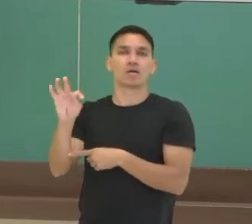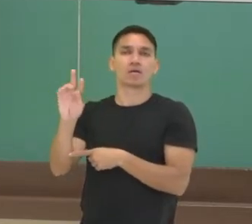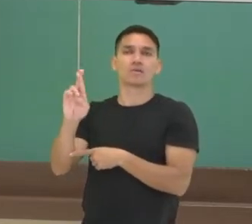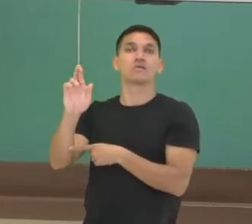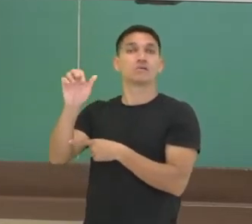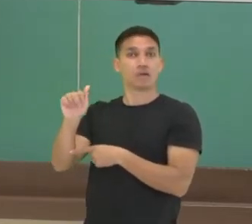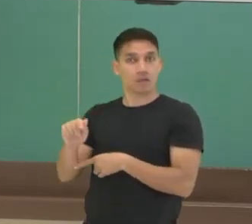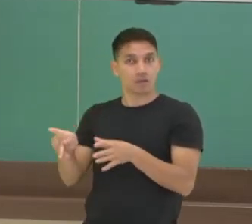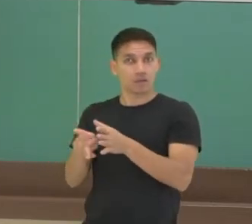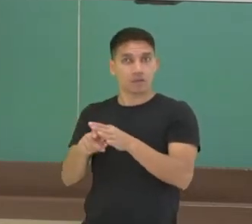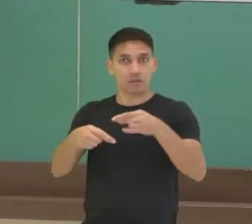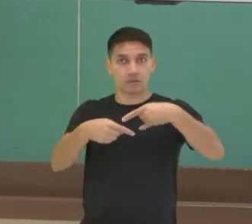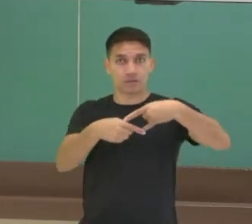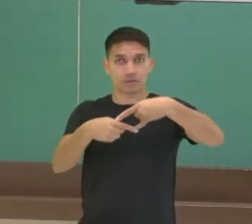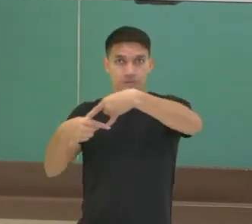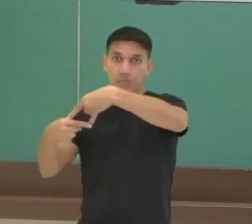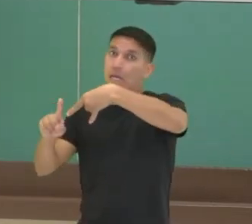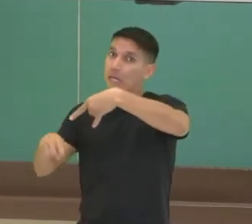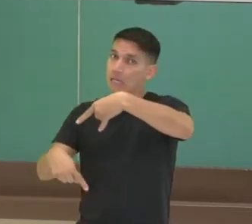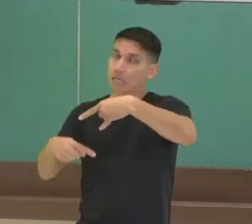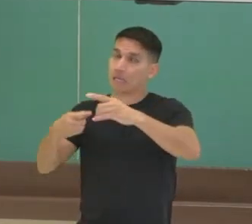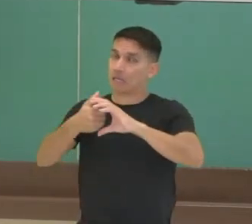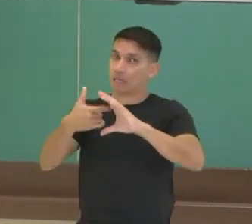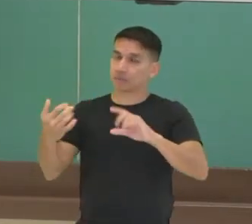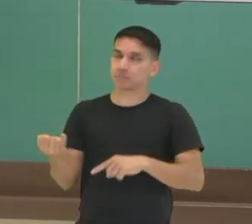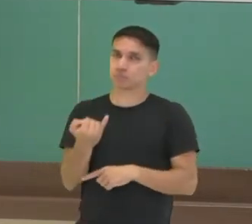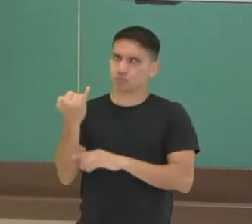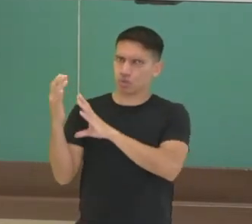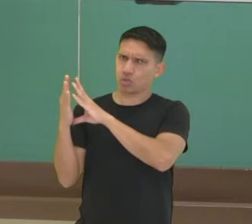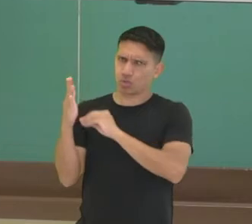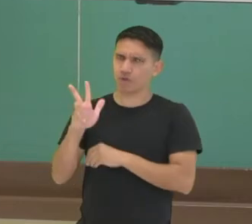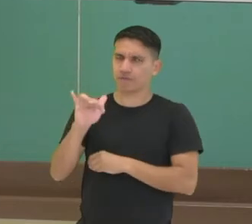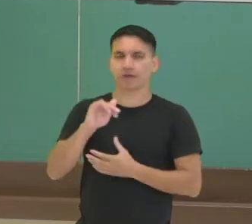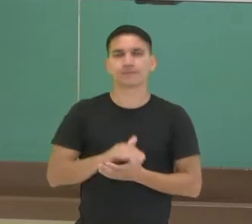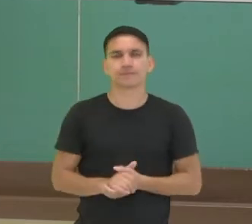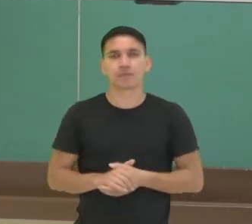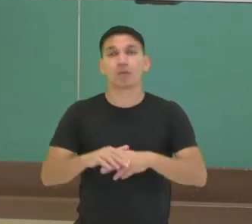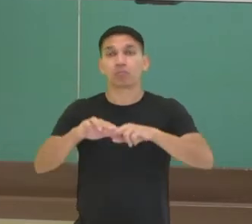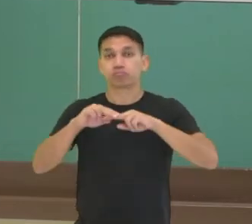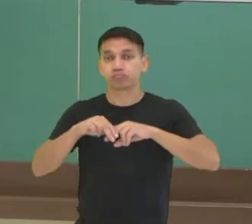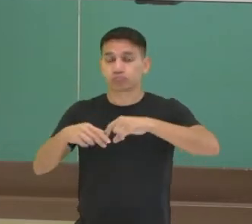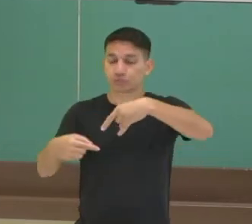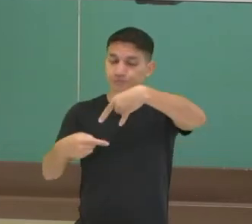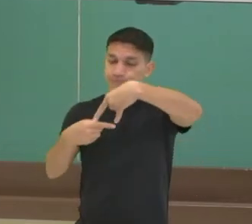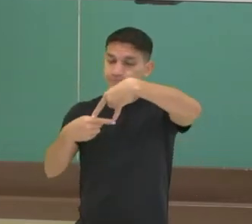característica importante, nós já vamos anotar. Então, a distância entre as 2 bases é a altura.